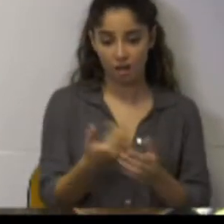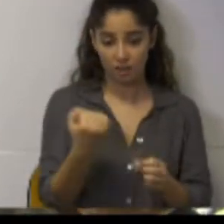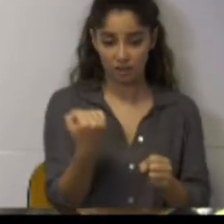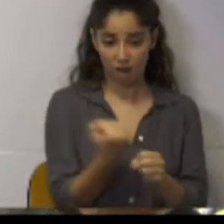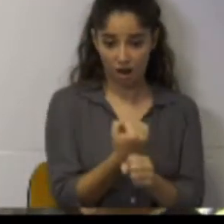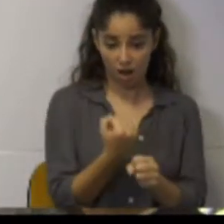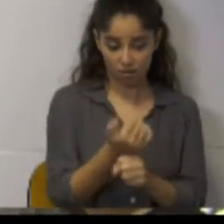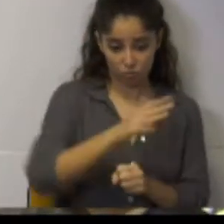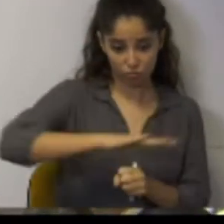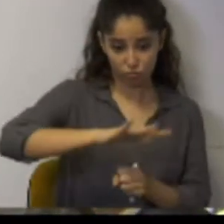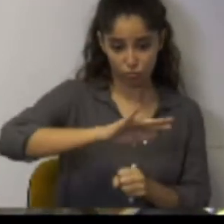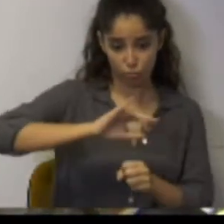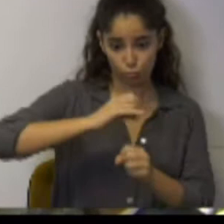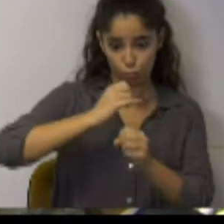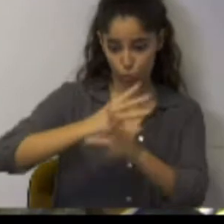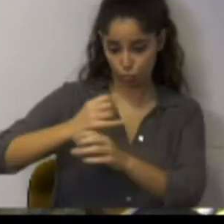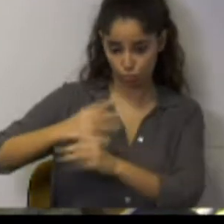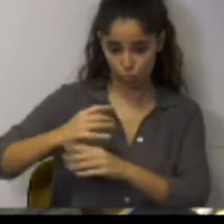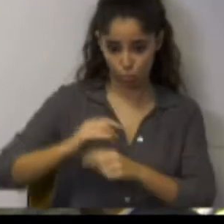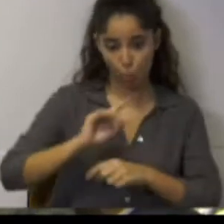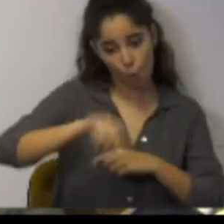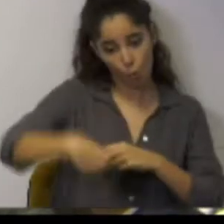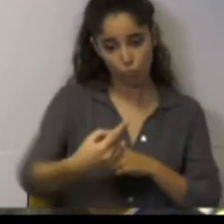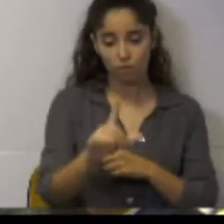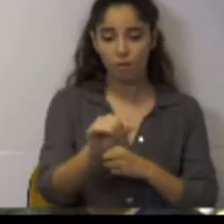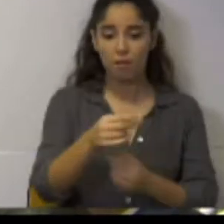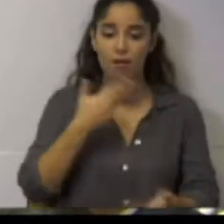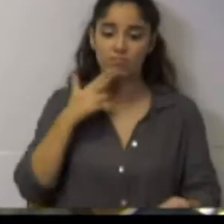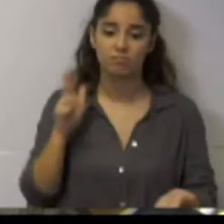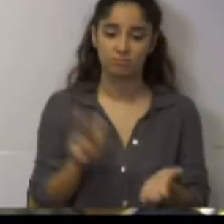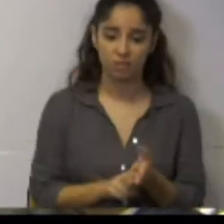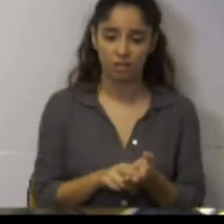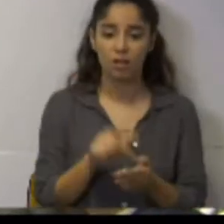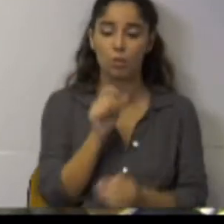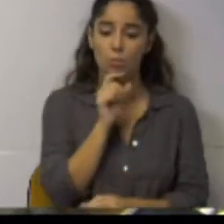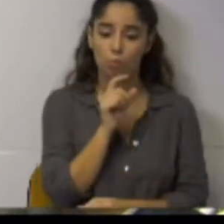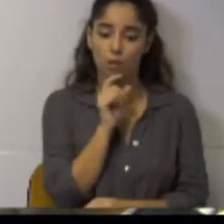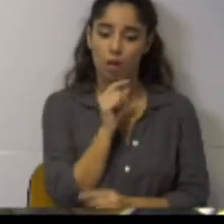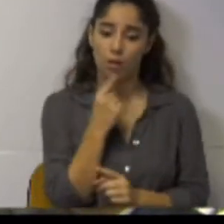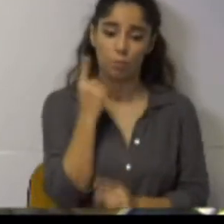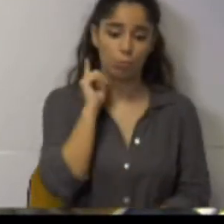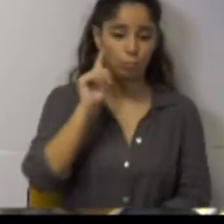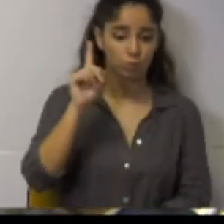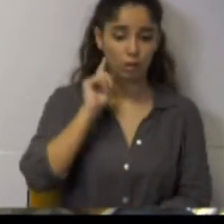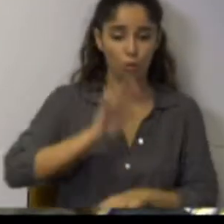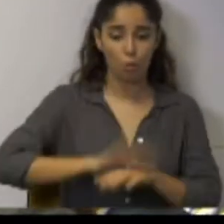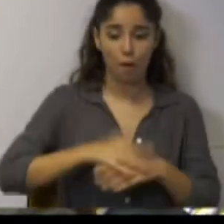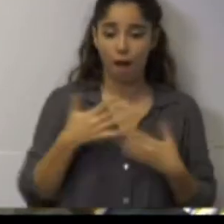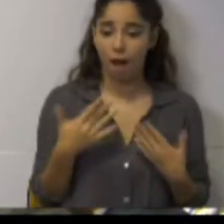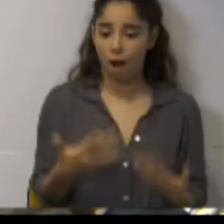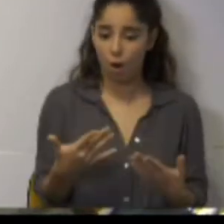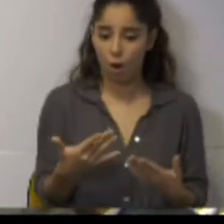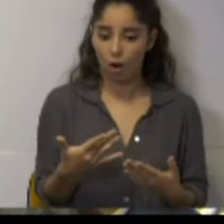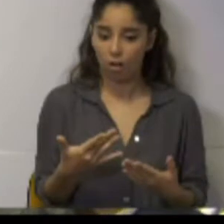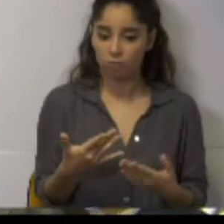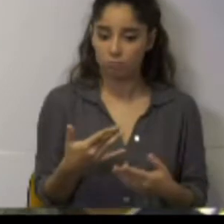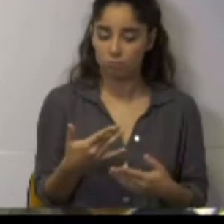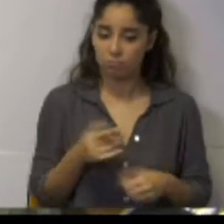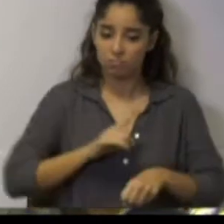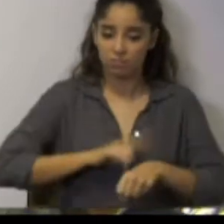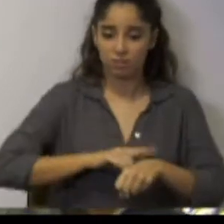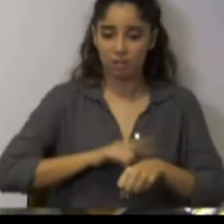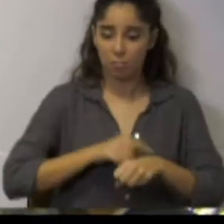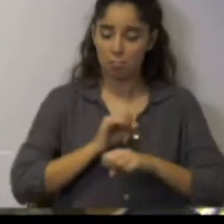outras áreas da governação. E a verdade é que este tema é oportuno porque nós encontramos num momento em que são claros